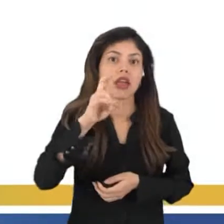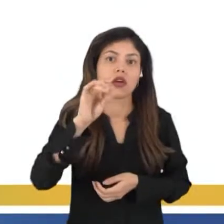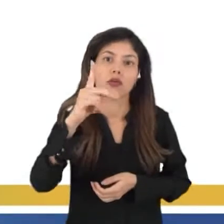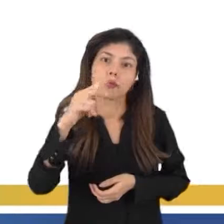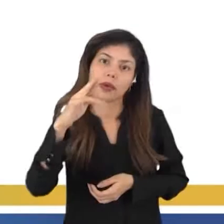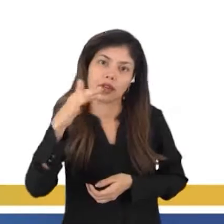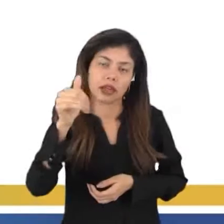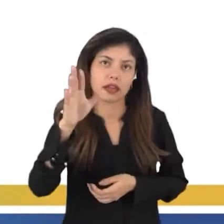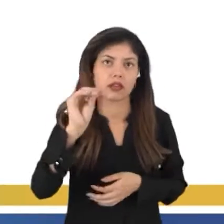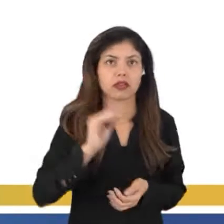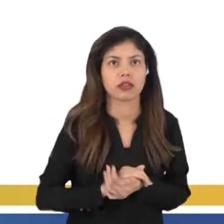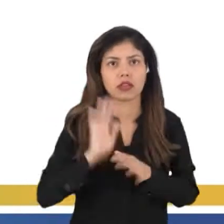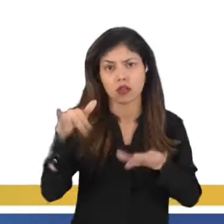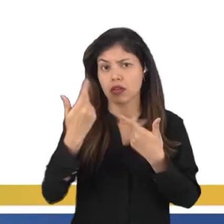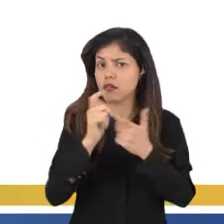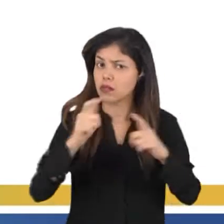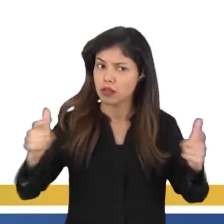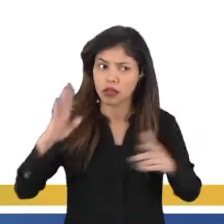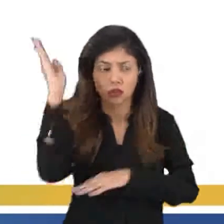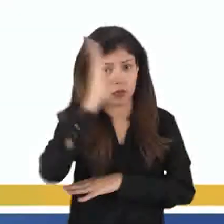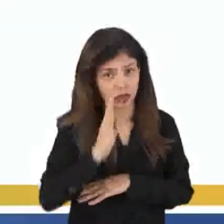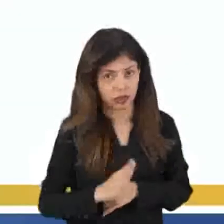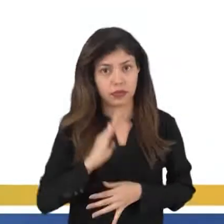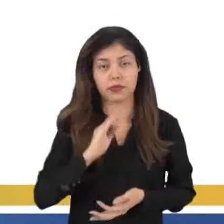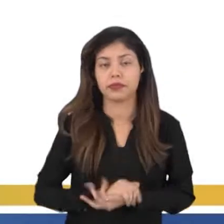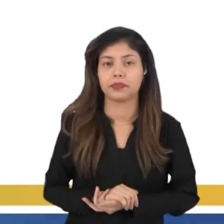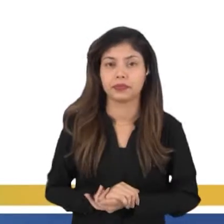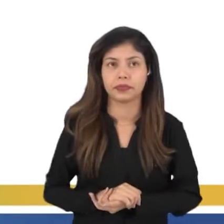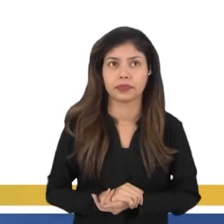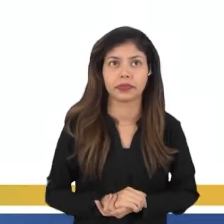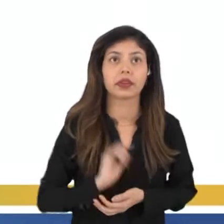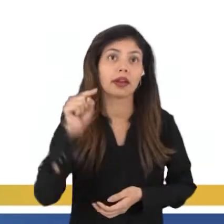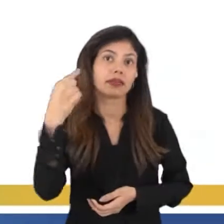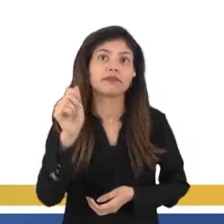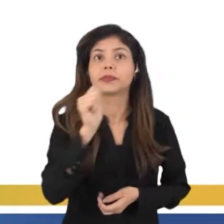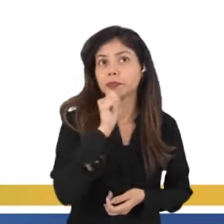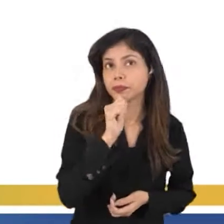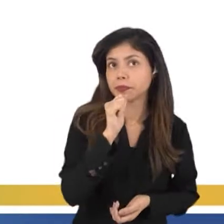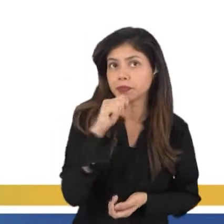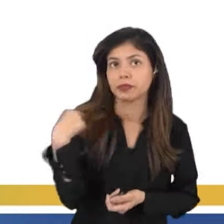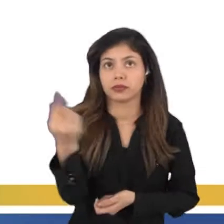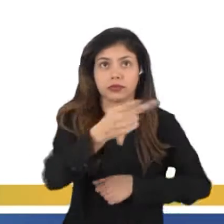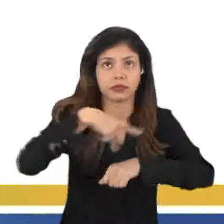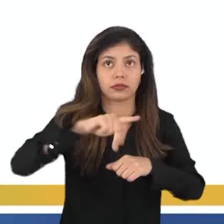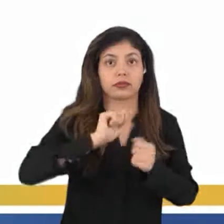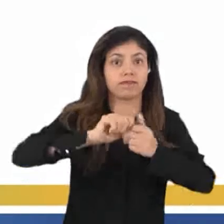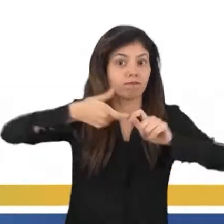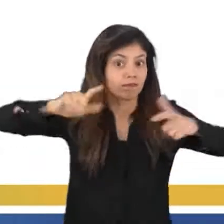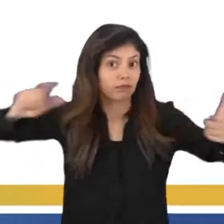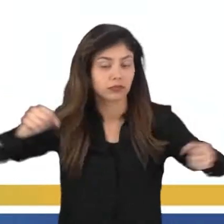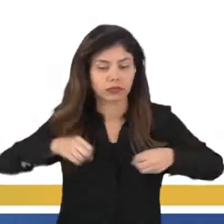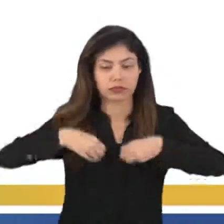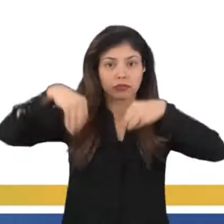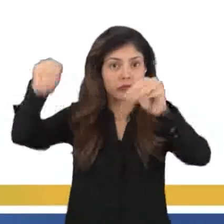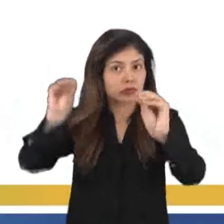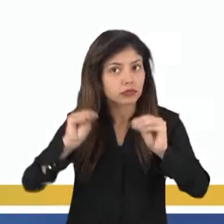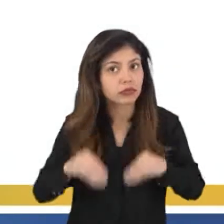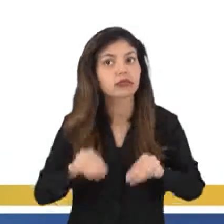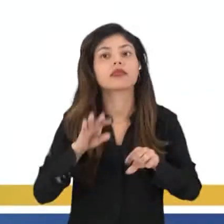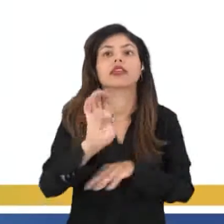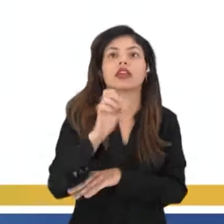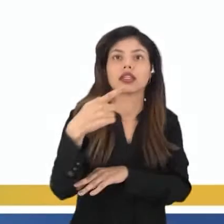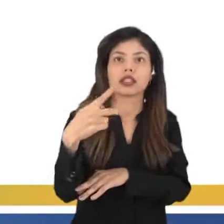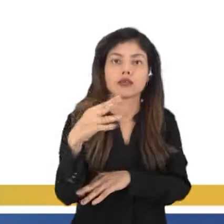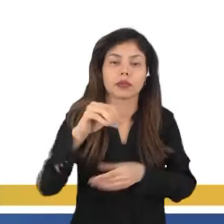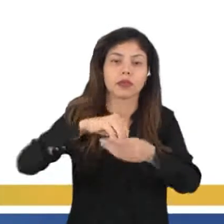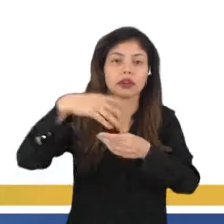Mas estamos falando quais são as maiores do Brasil. Além disso, para o país pudesse ampliar as exportações